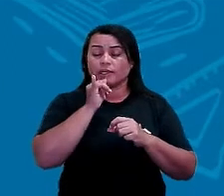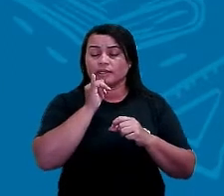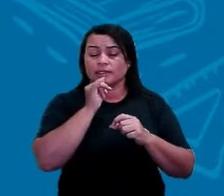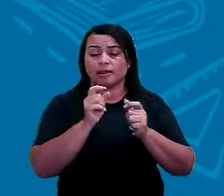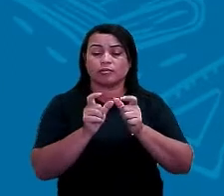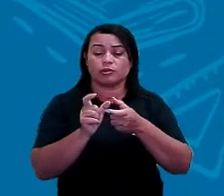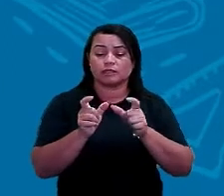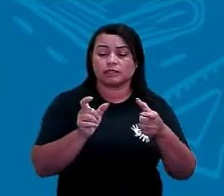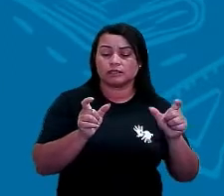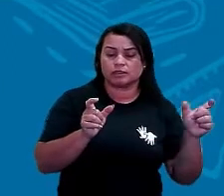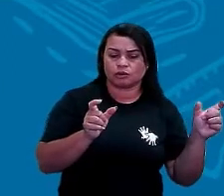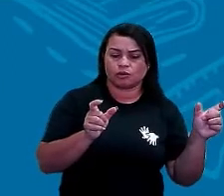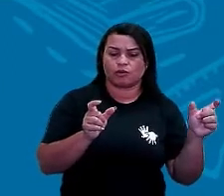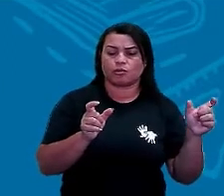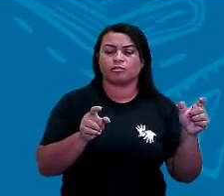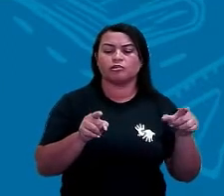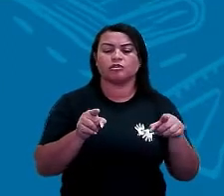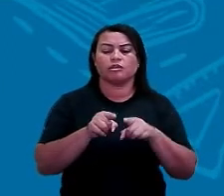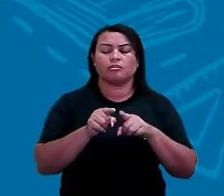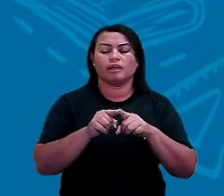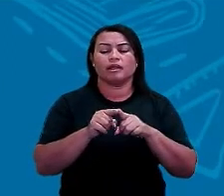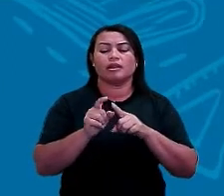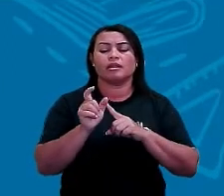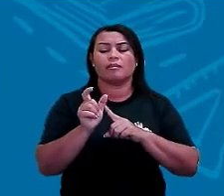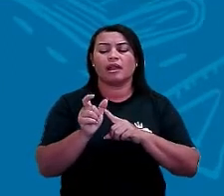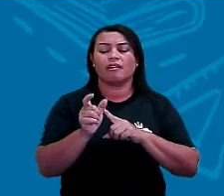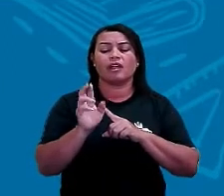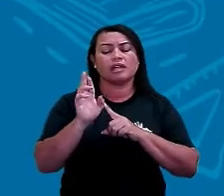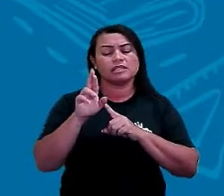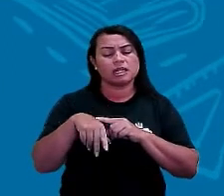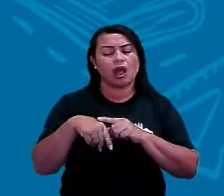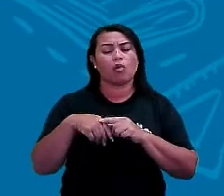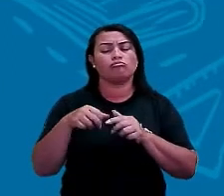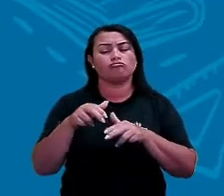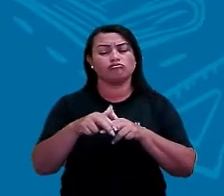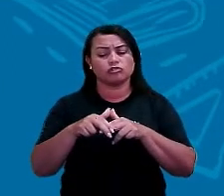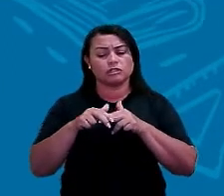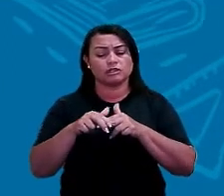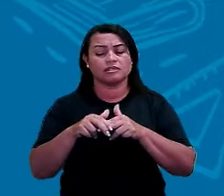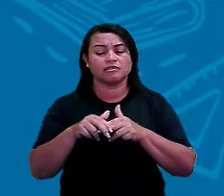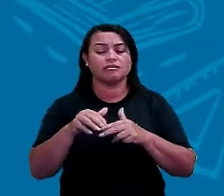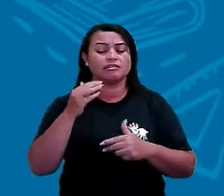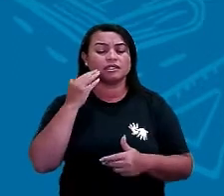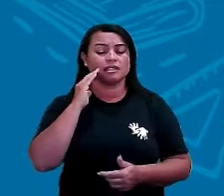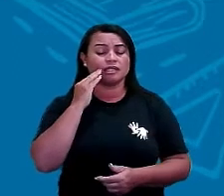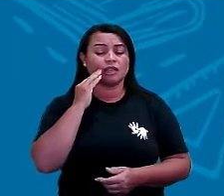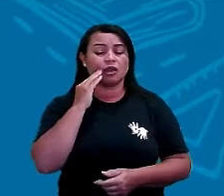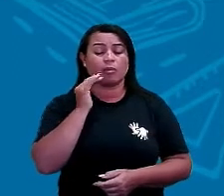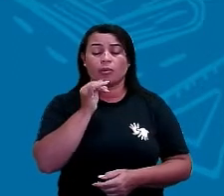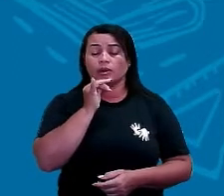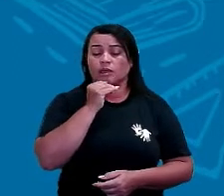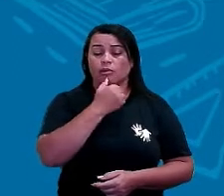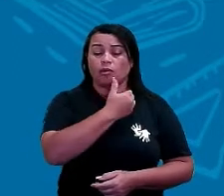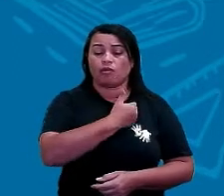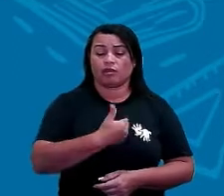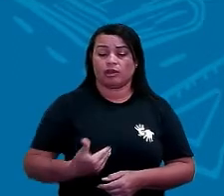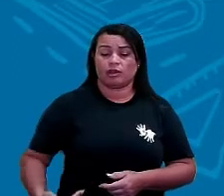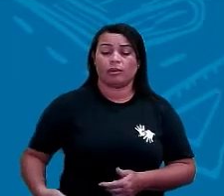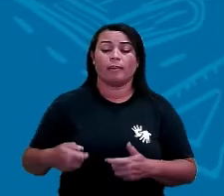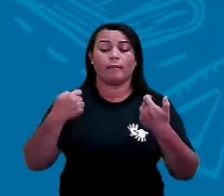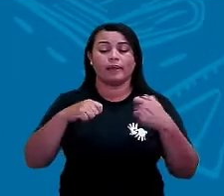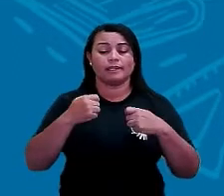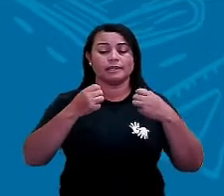palavras razão ou motivo, quando a gente puder substituir. Por exemplo, o governador